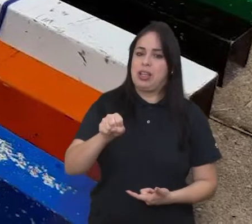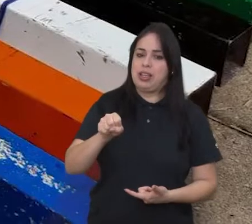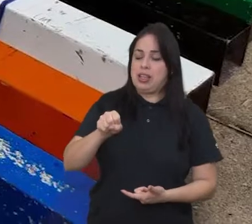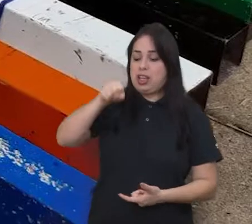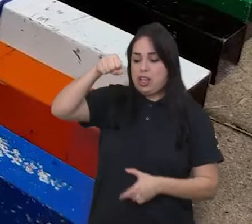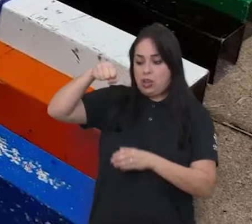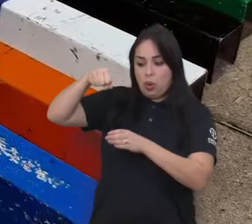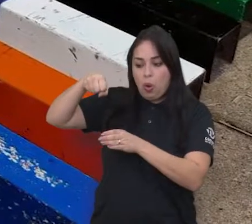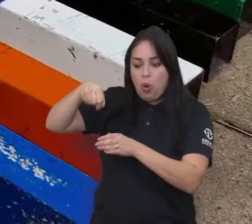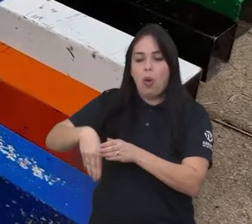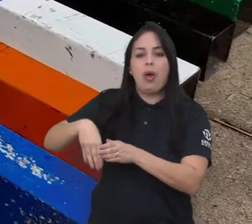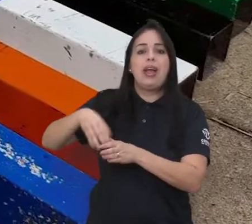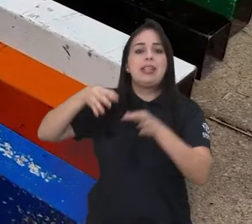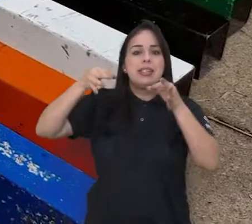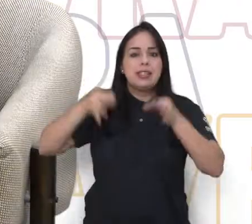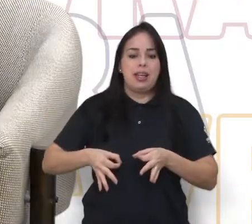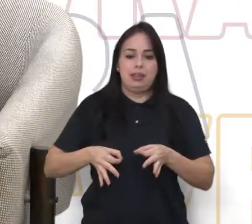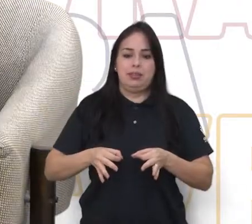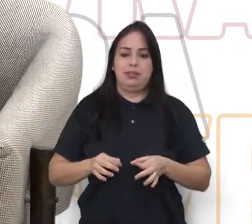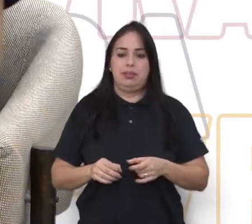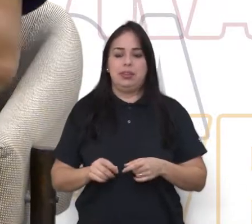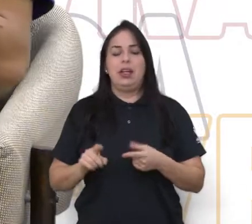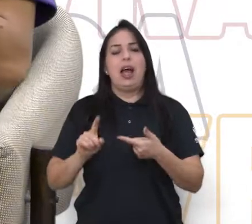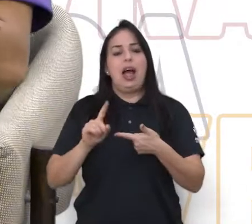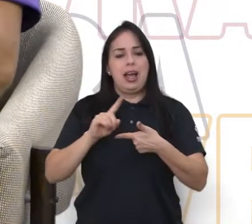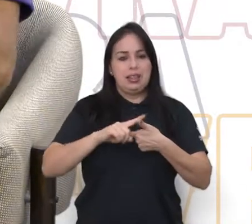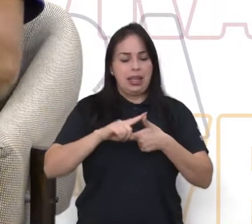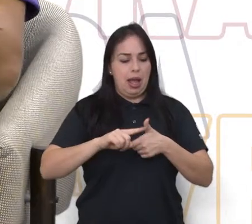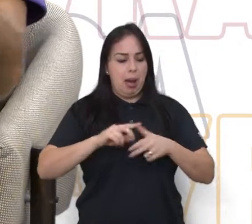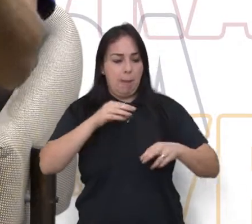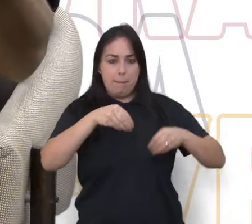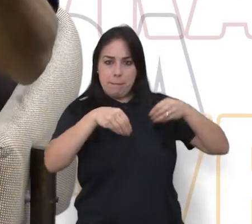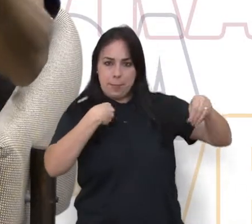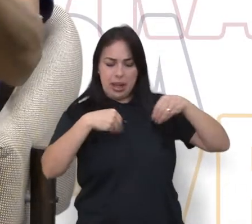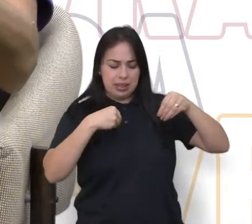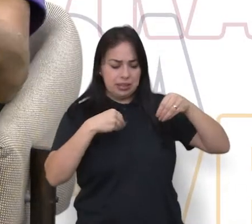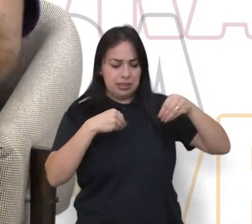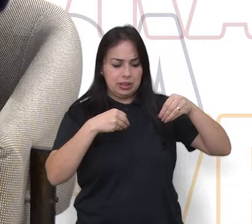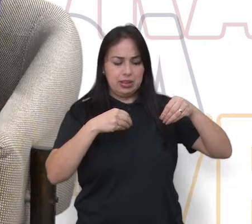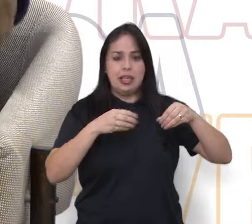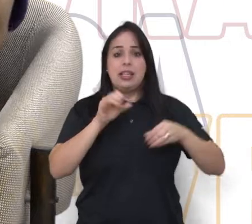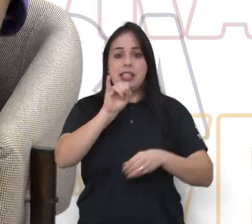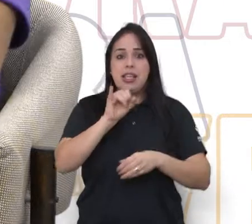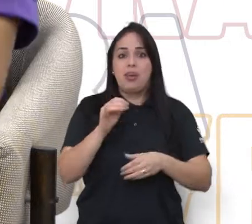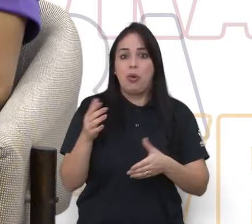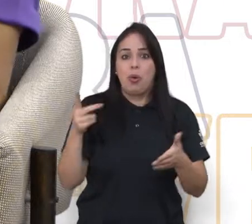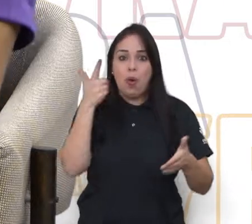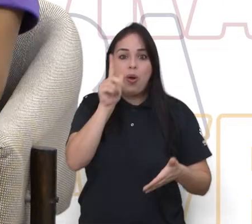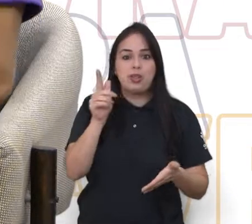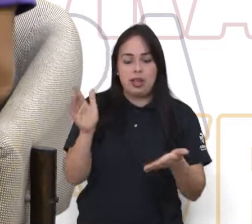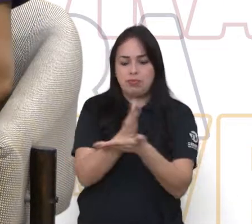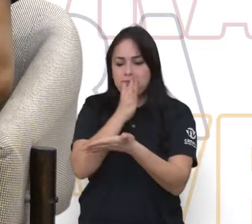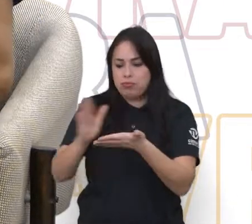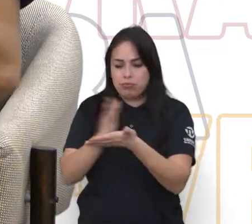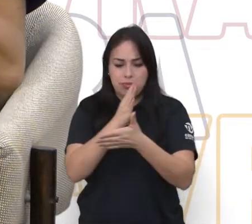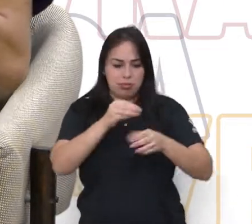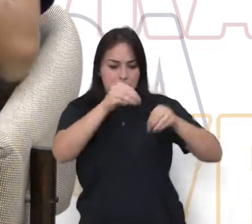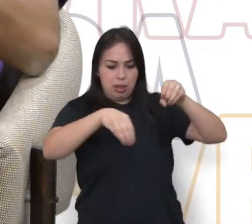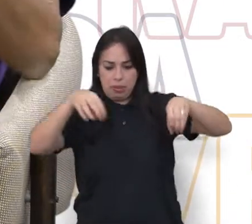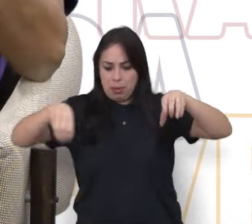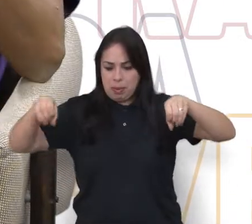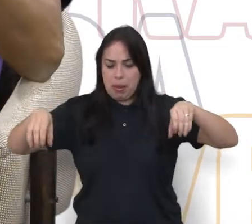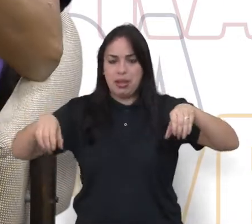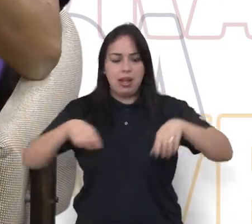lugar errado, vou colocar aqui. Ah, isso aqui é um plástico. Ah, se você tiver essa opção ainda de separar, isso aqui é um plástico, então eu vou colocar no lugar do